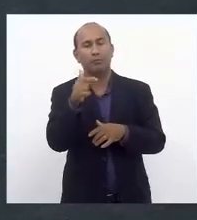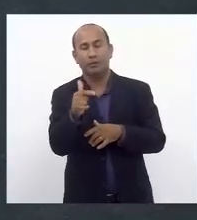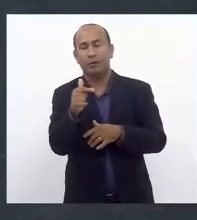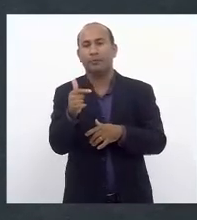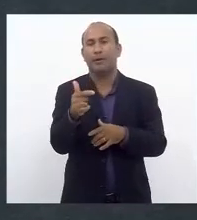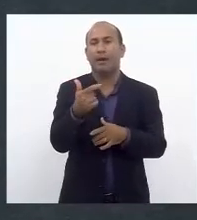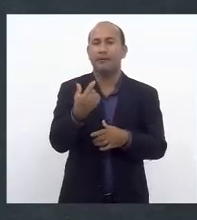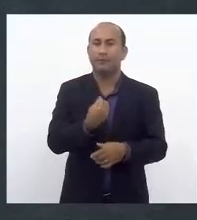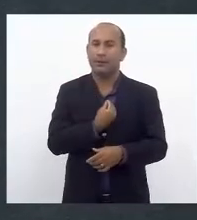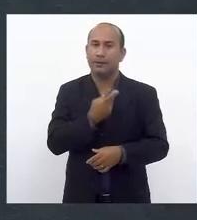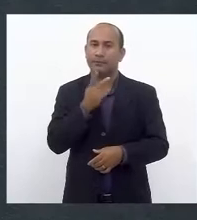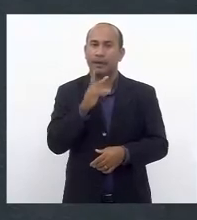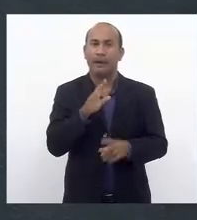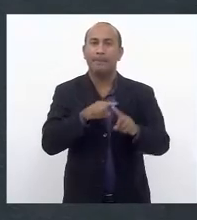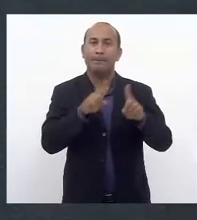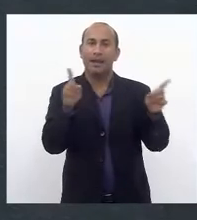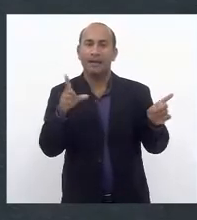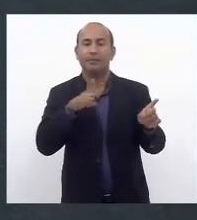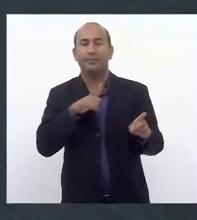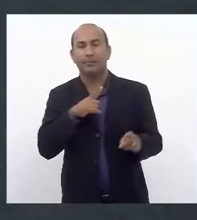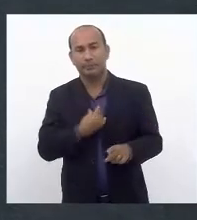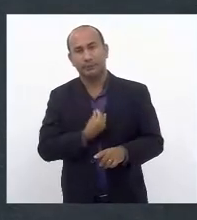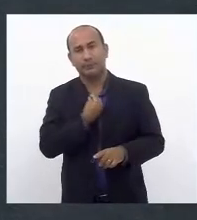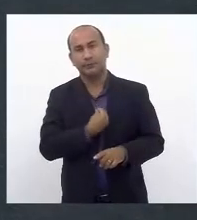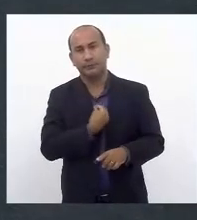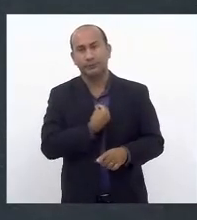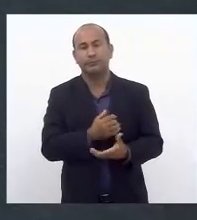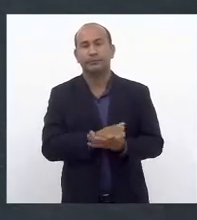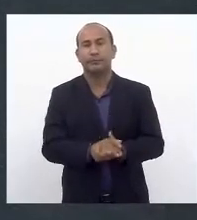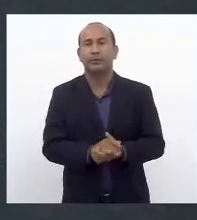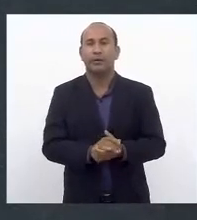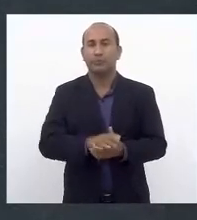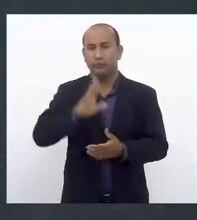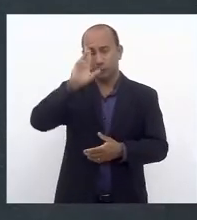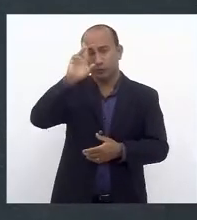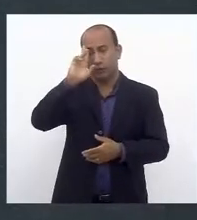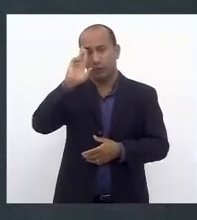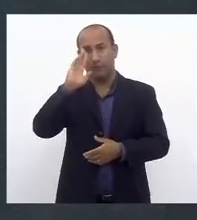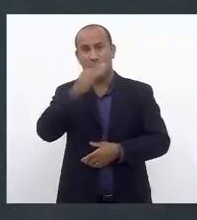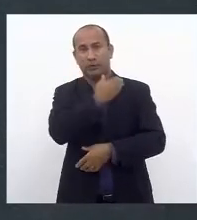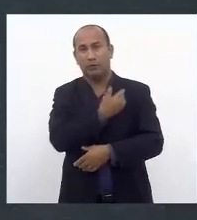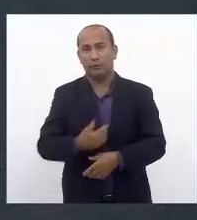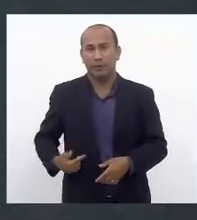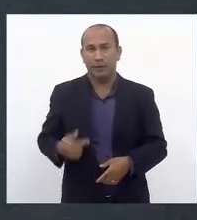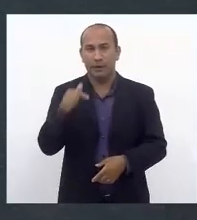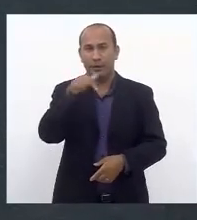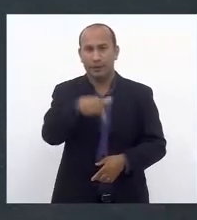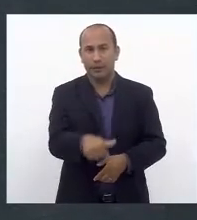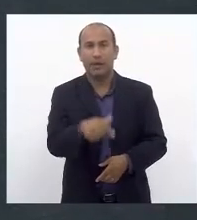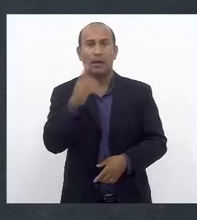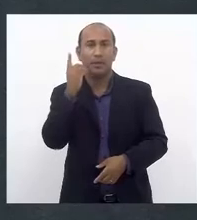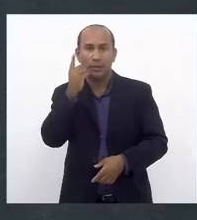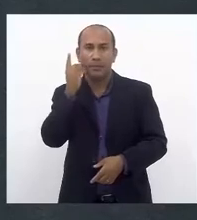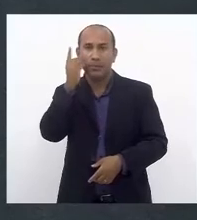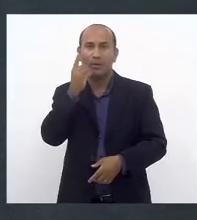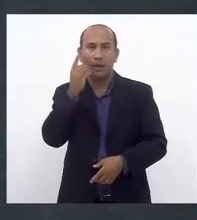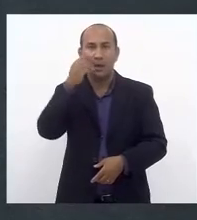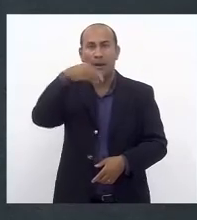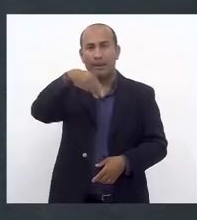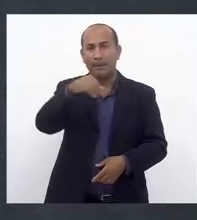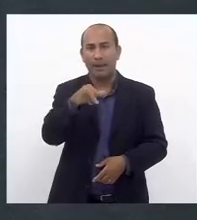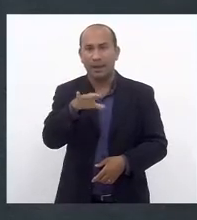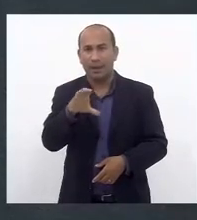tivemos a presença dele, mas tivemos a presença do líder do governo aqui da casa, o deputado